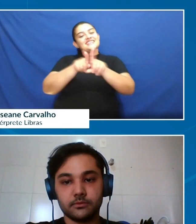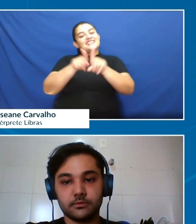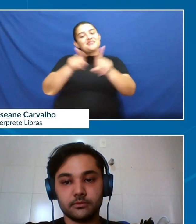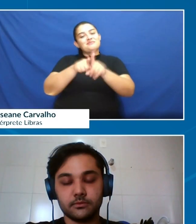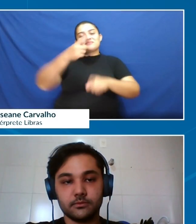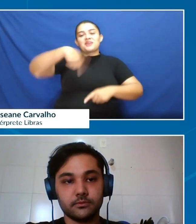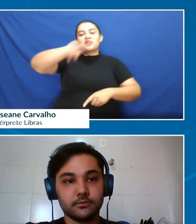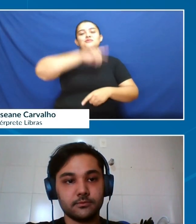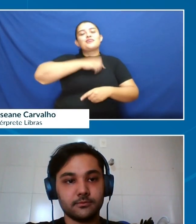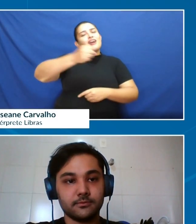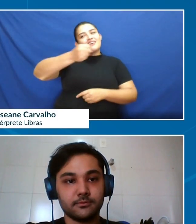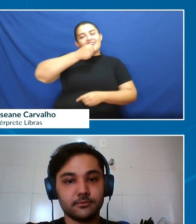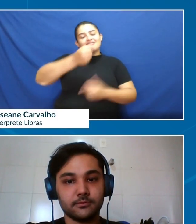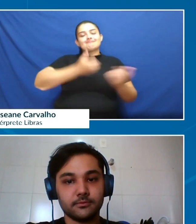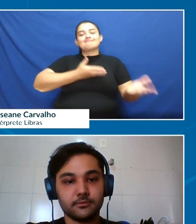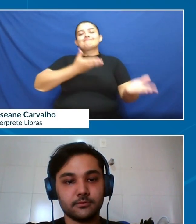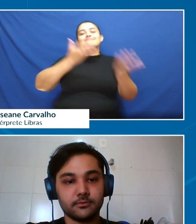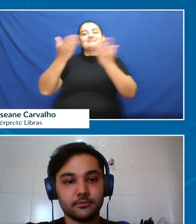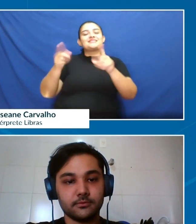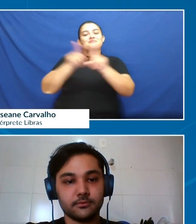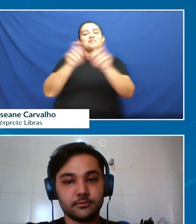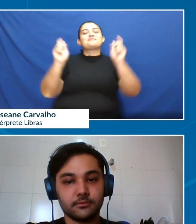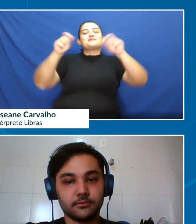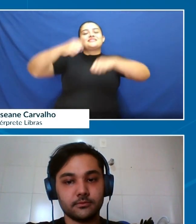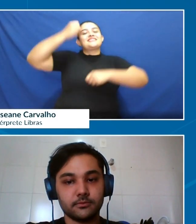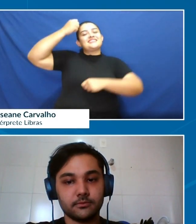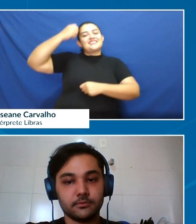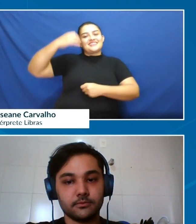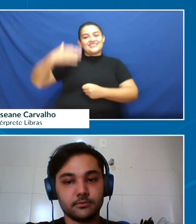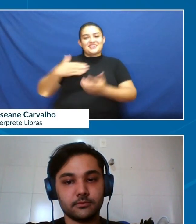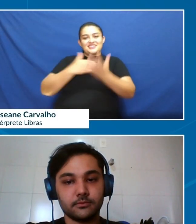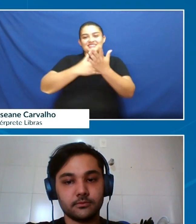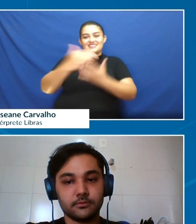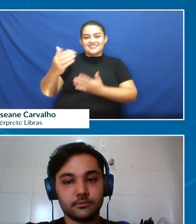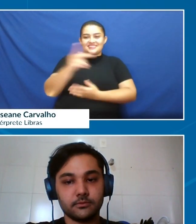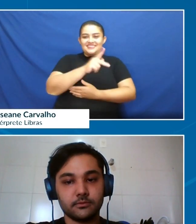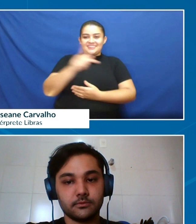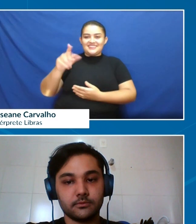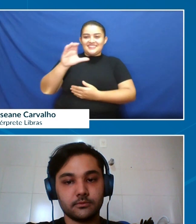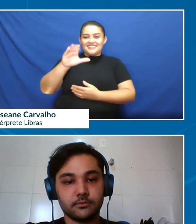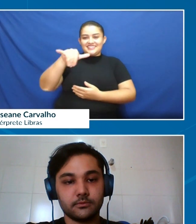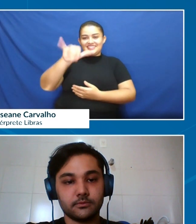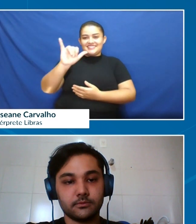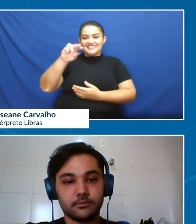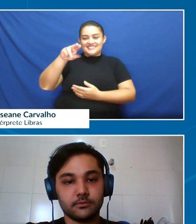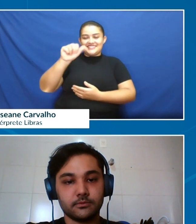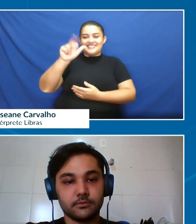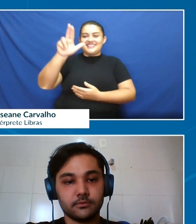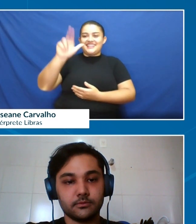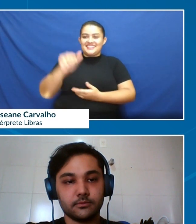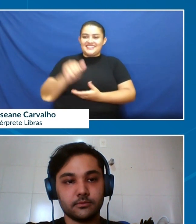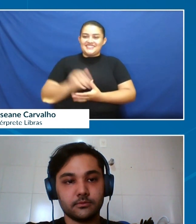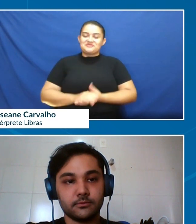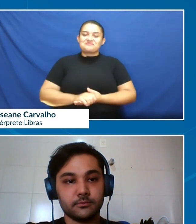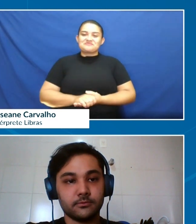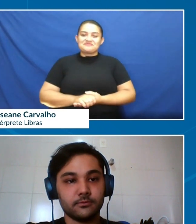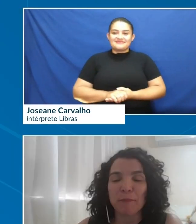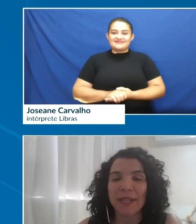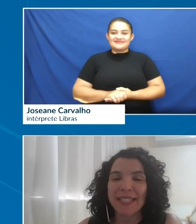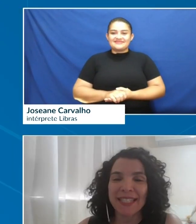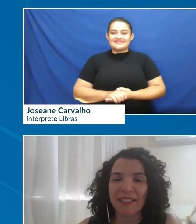entrevistados também façam suas autodescrições. Eu vou começar com você, professora Sinara, por gentileza. Boa